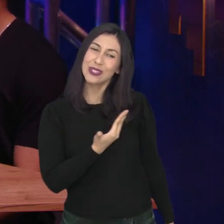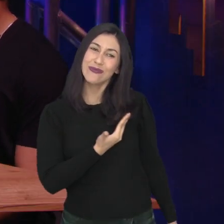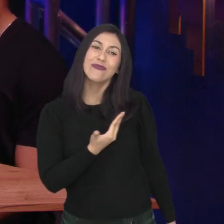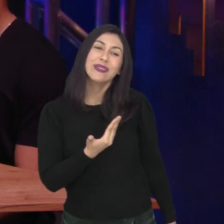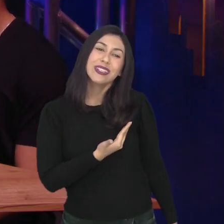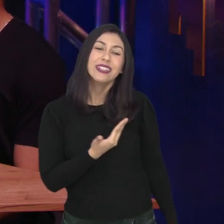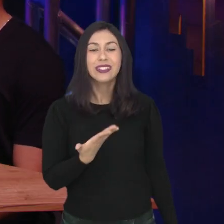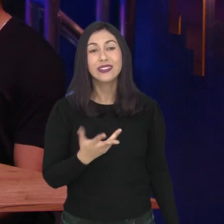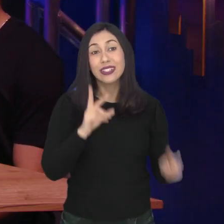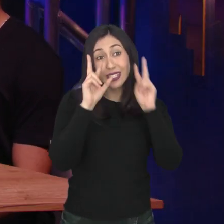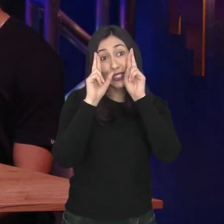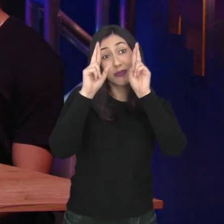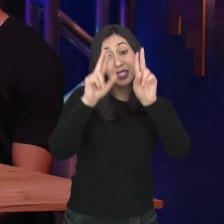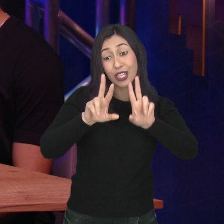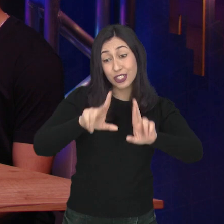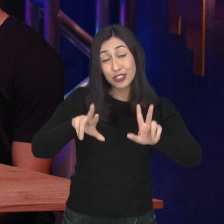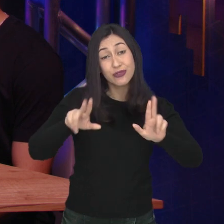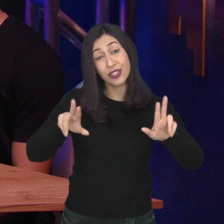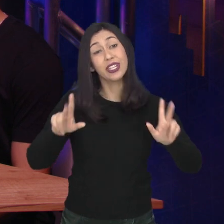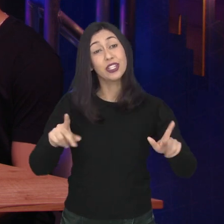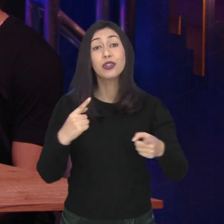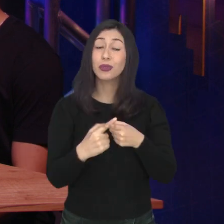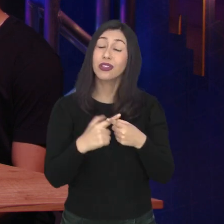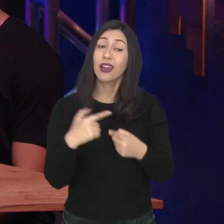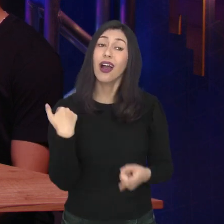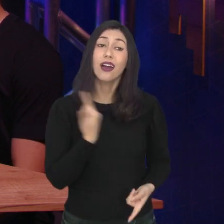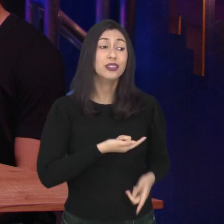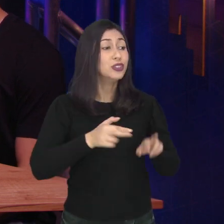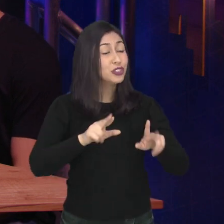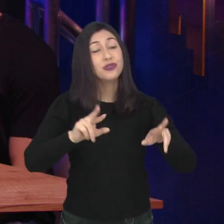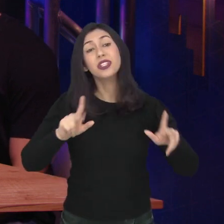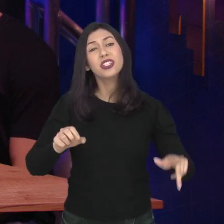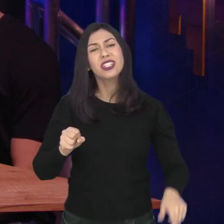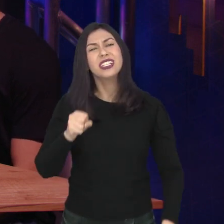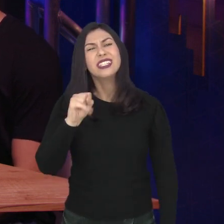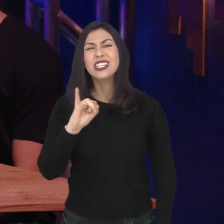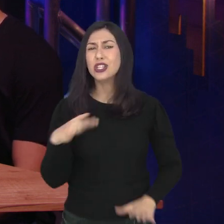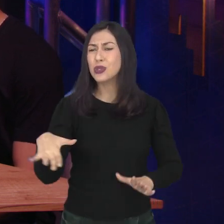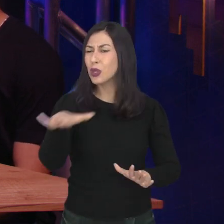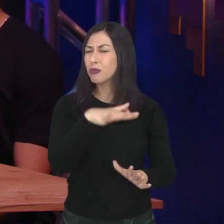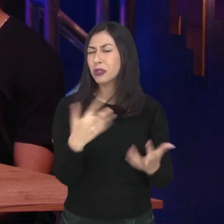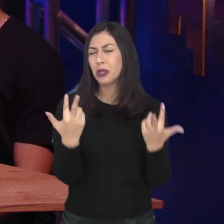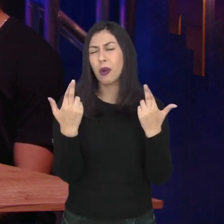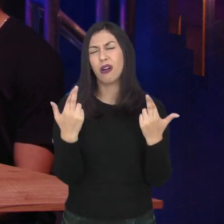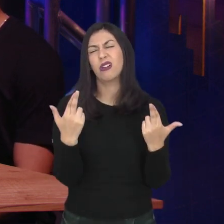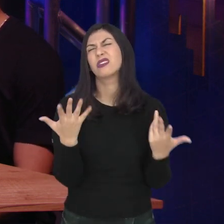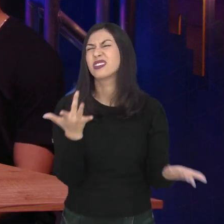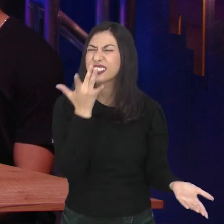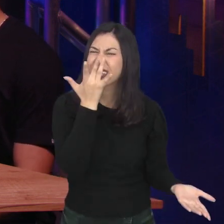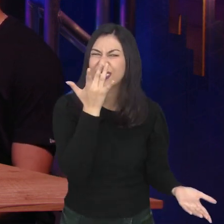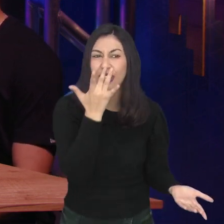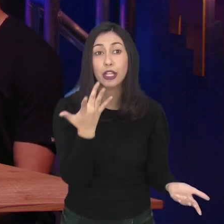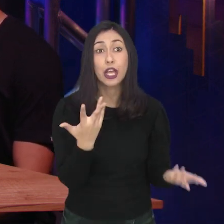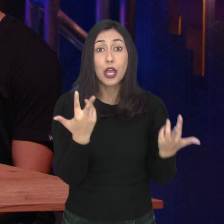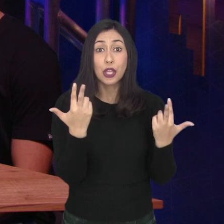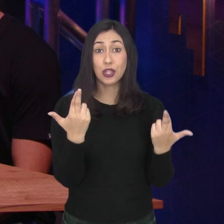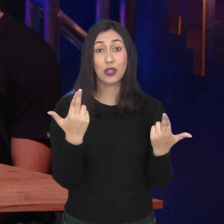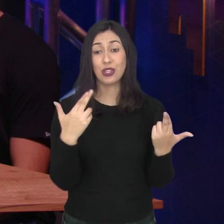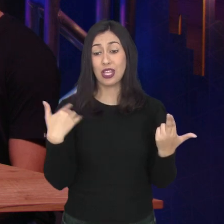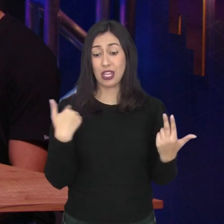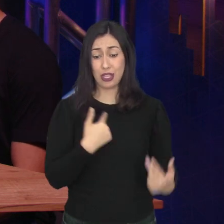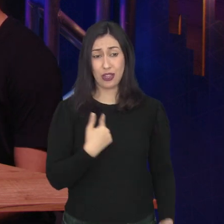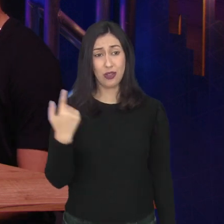né? E a gente respeitar as diferenças. Que bom que a gente é diferente, né? Se todo mundo fosse igual, nossa, o mundo ia ser insuportável, cheio de